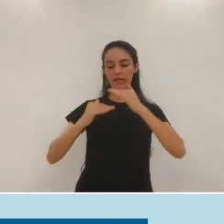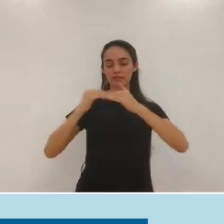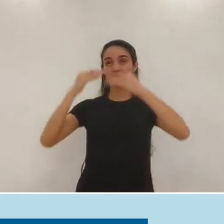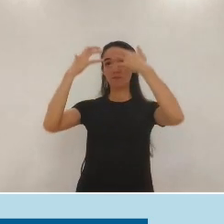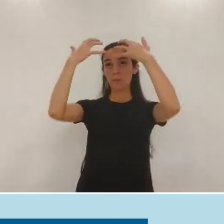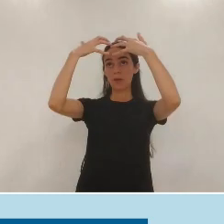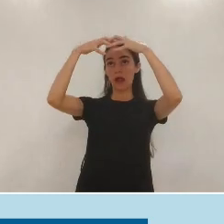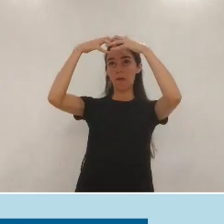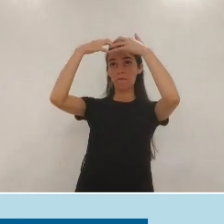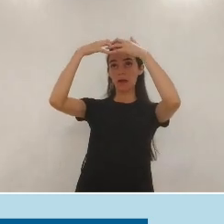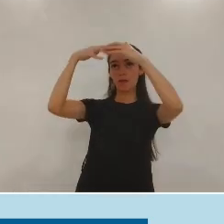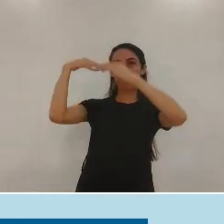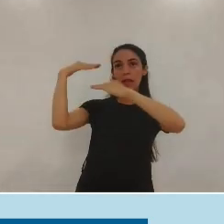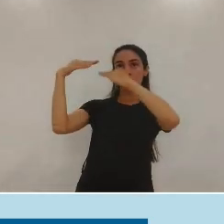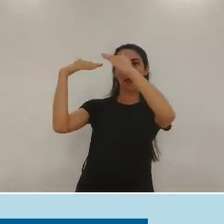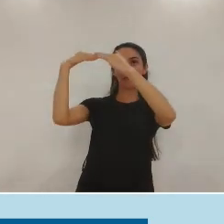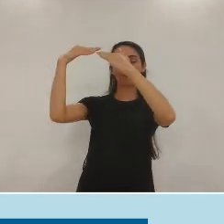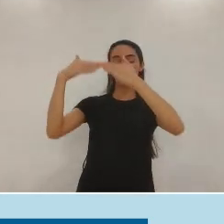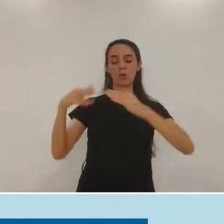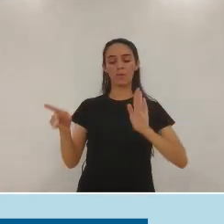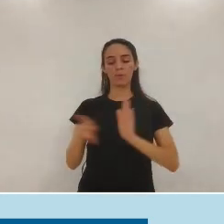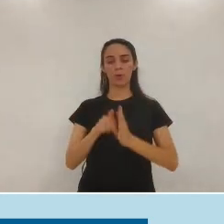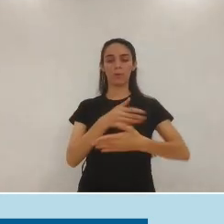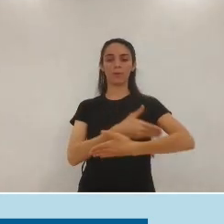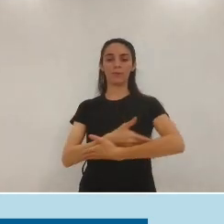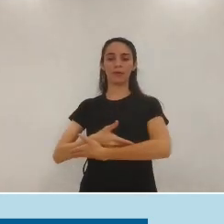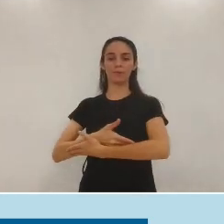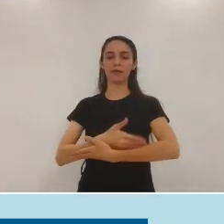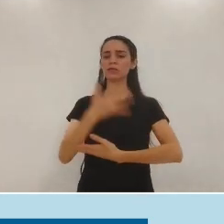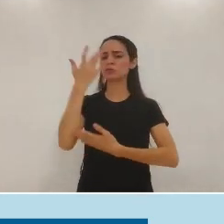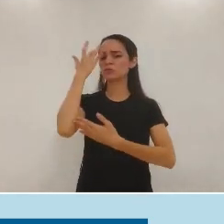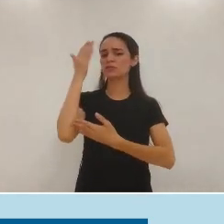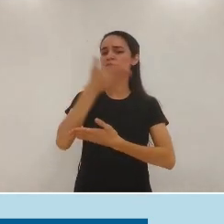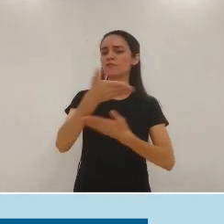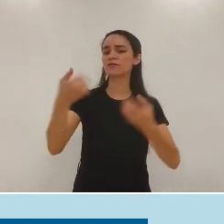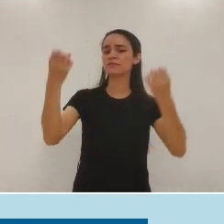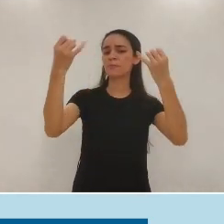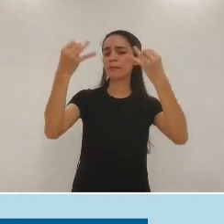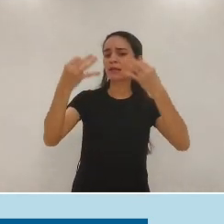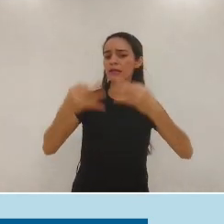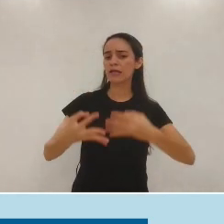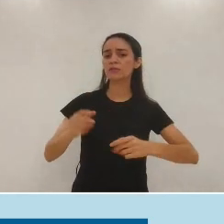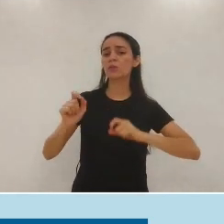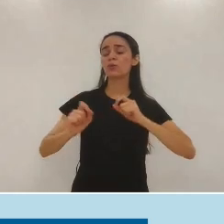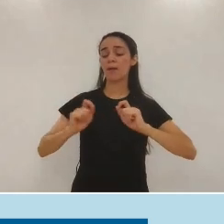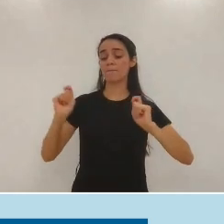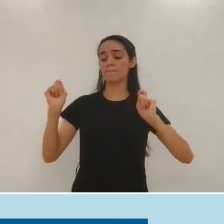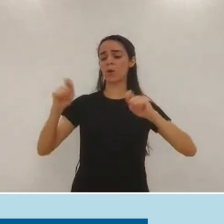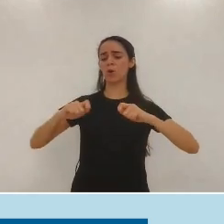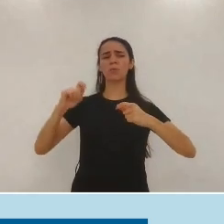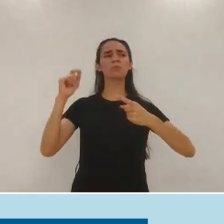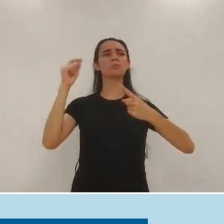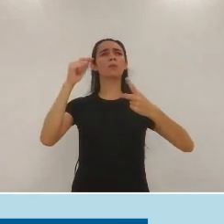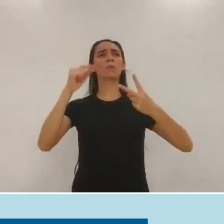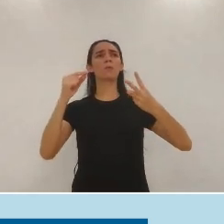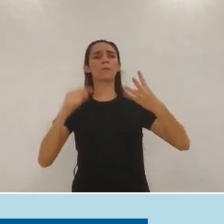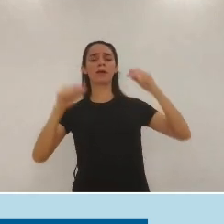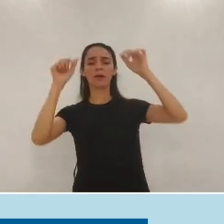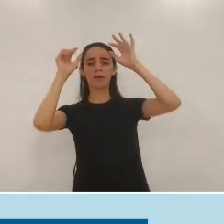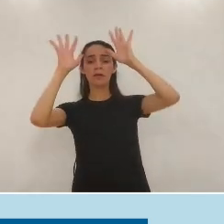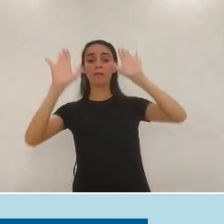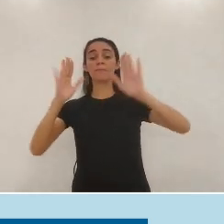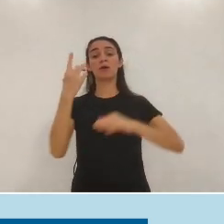uma explicação hoje sobre as possibilidades do autismo, mas uma das teorias que nós temos